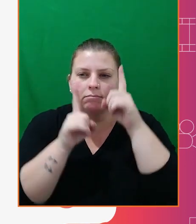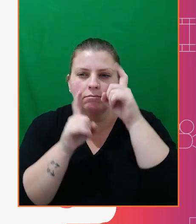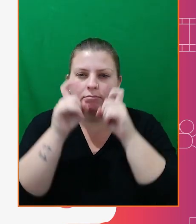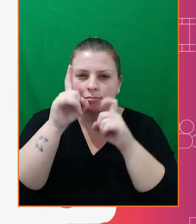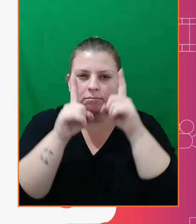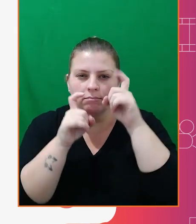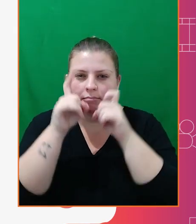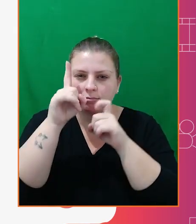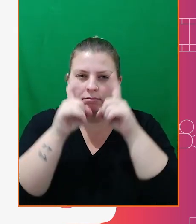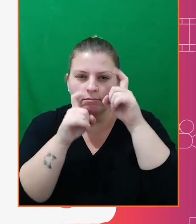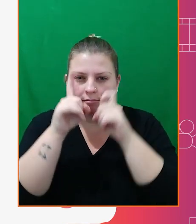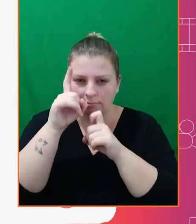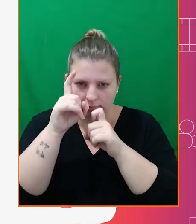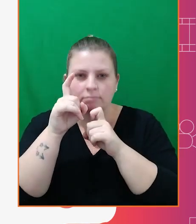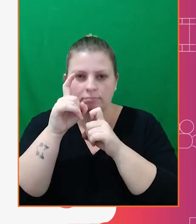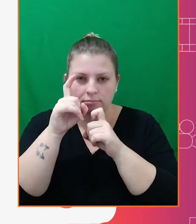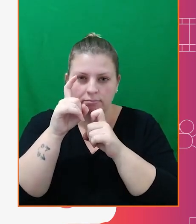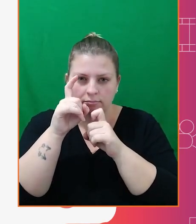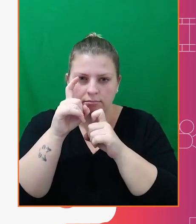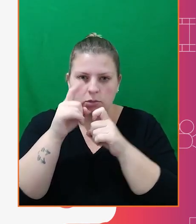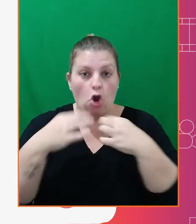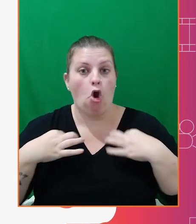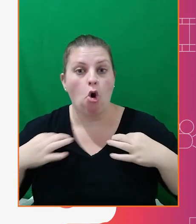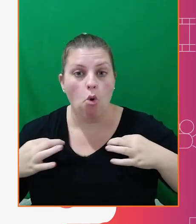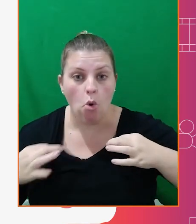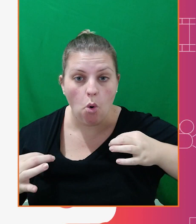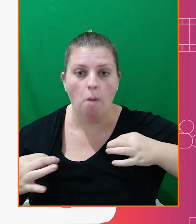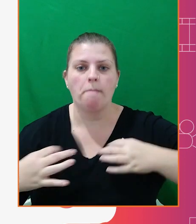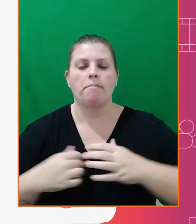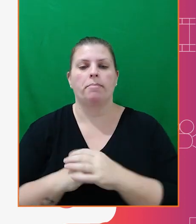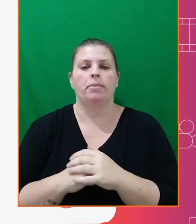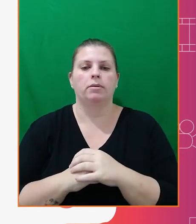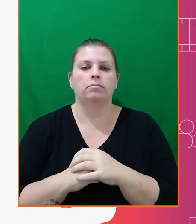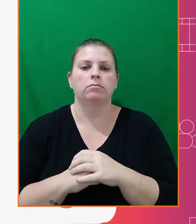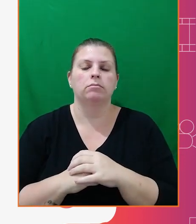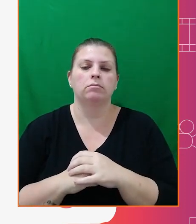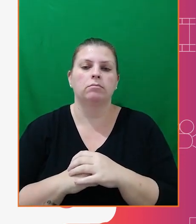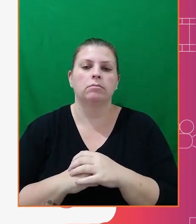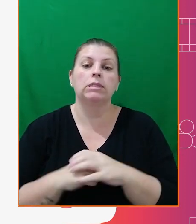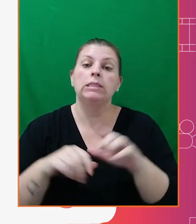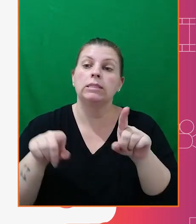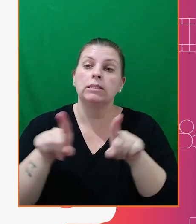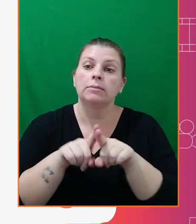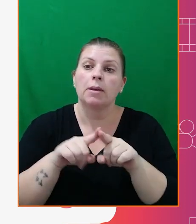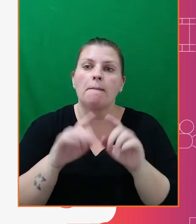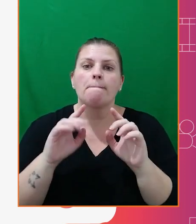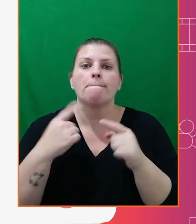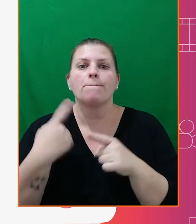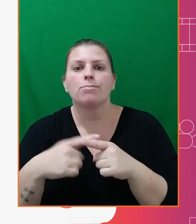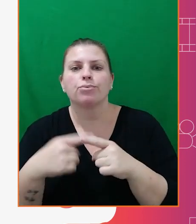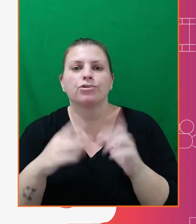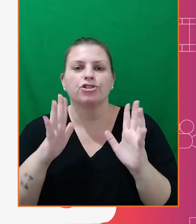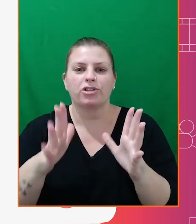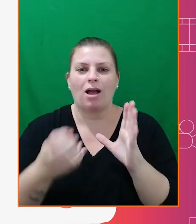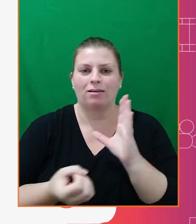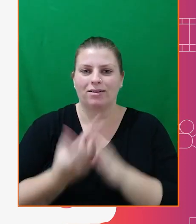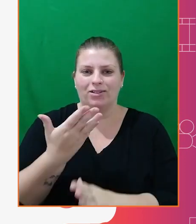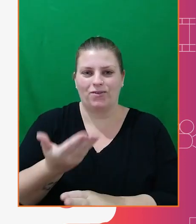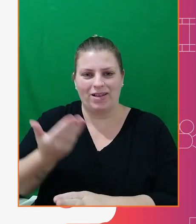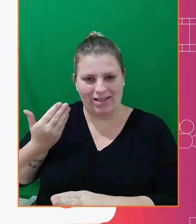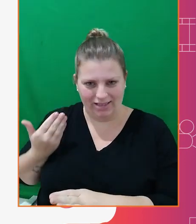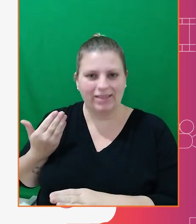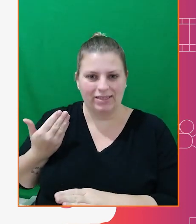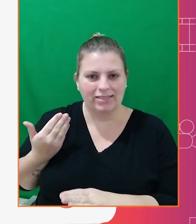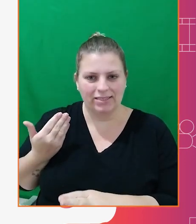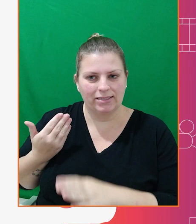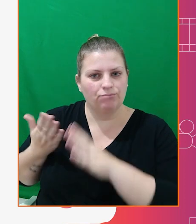personagens. As roupas são sugeridas, até porque já foram criadas anteriormente nas etapas da arte